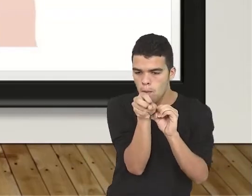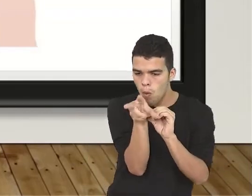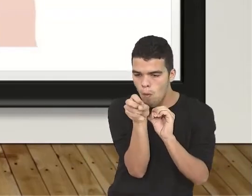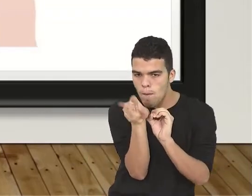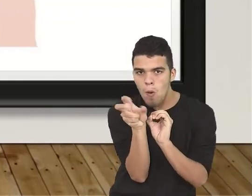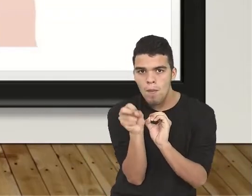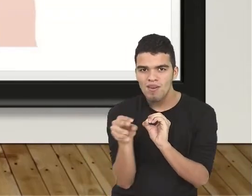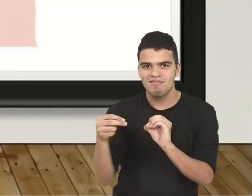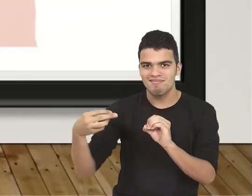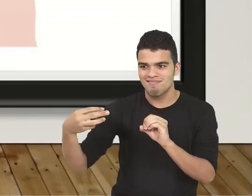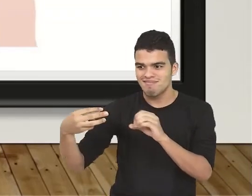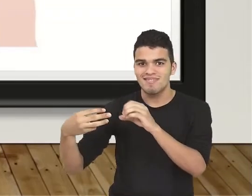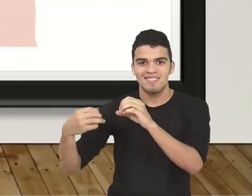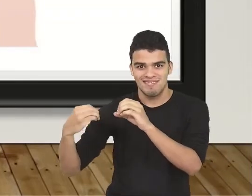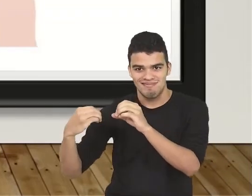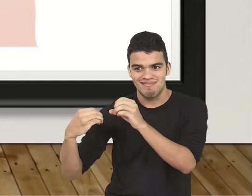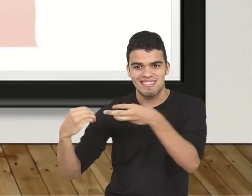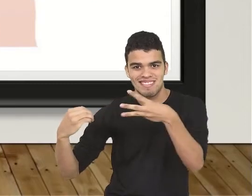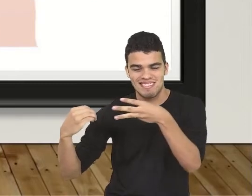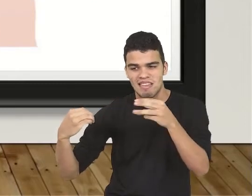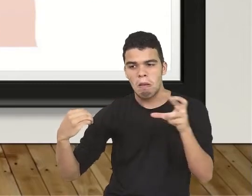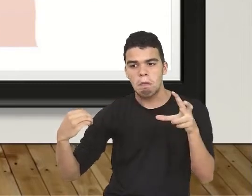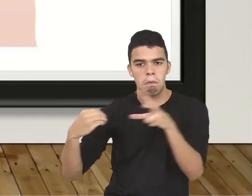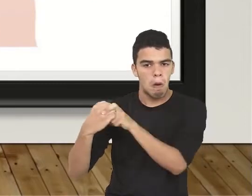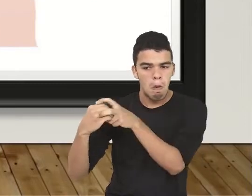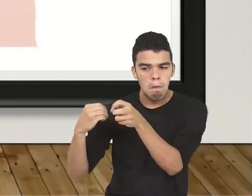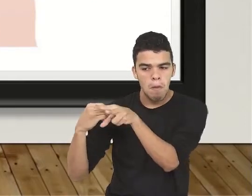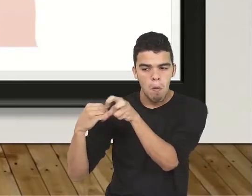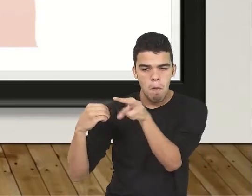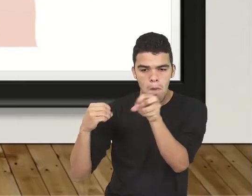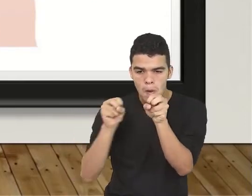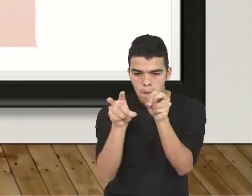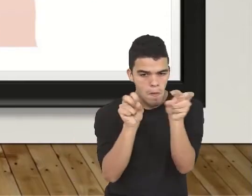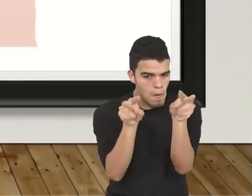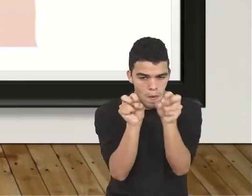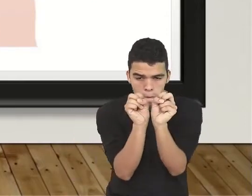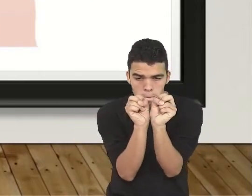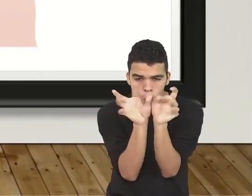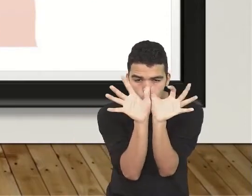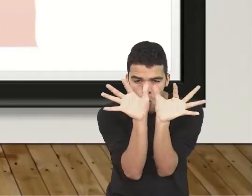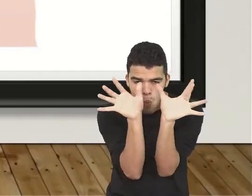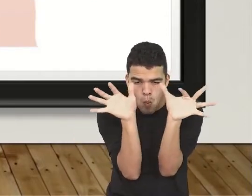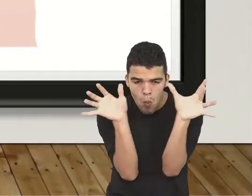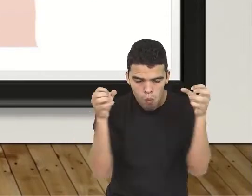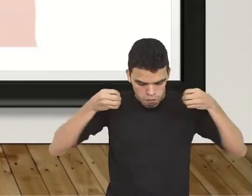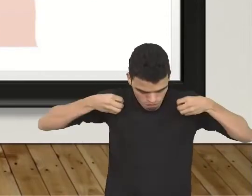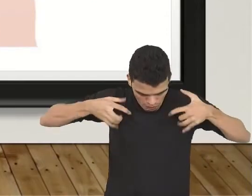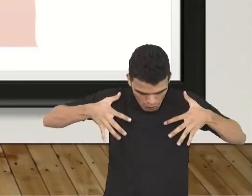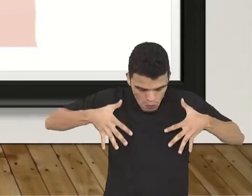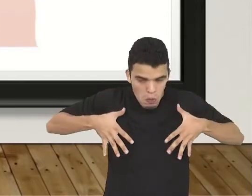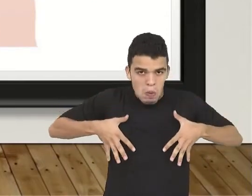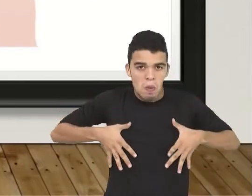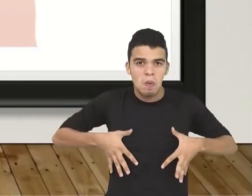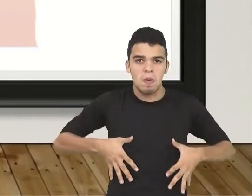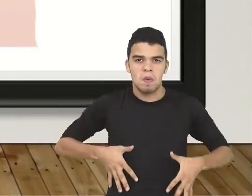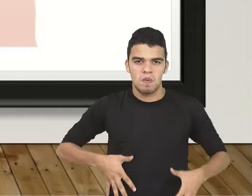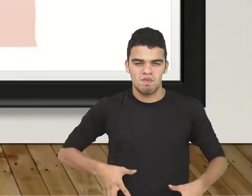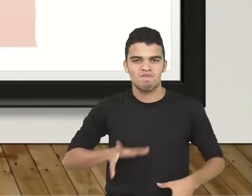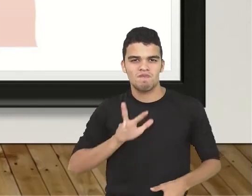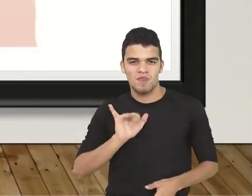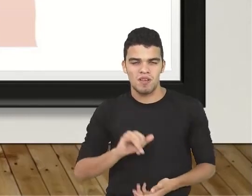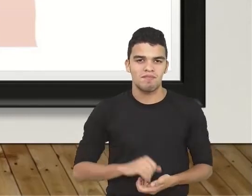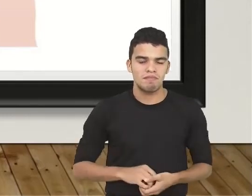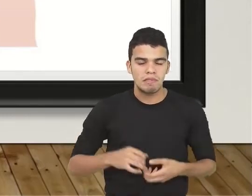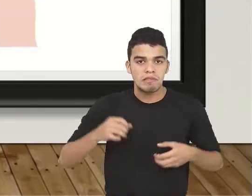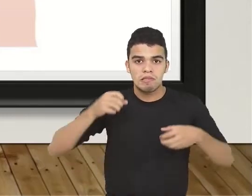outras células e assim ela vai se espalhando. Tudo bem? Basicamente, o que acontece? O vírus ele invade, entra nos